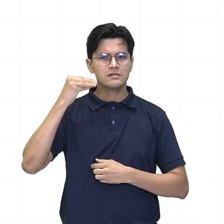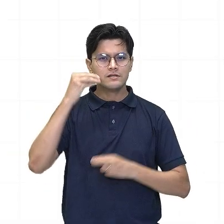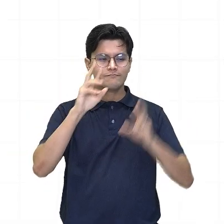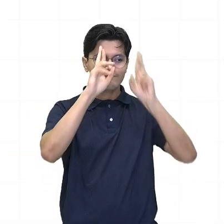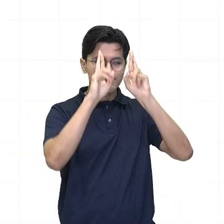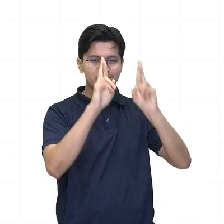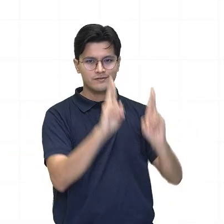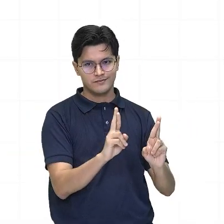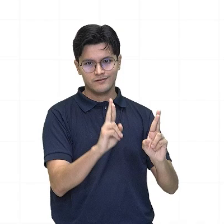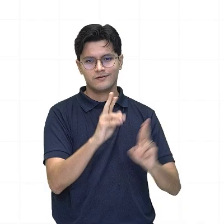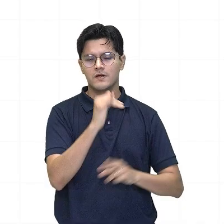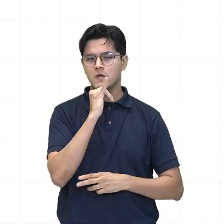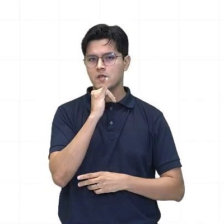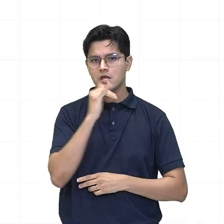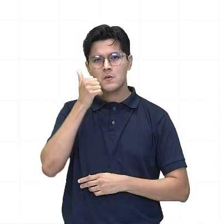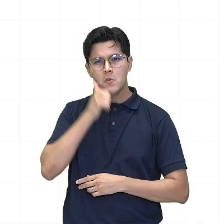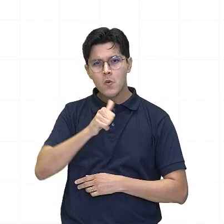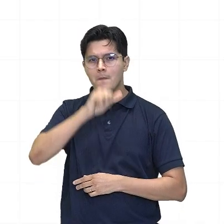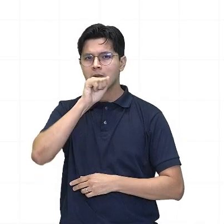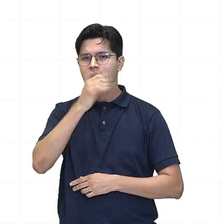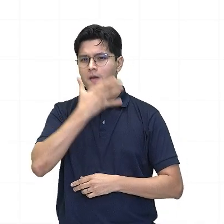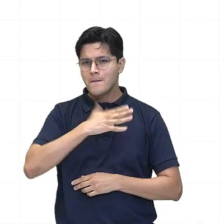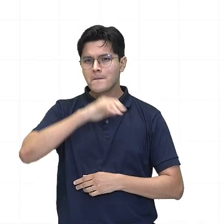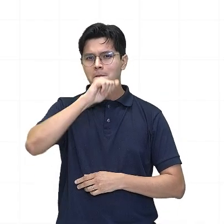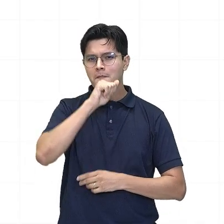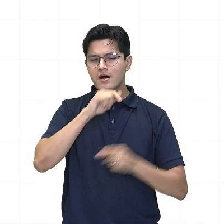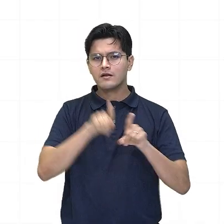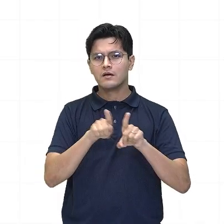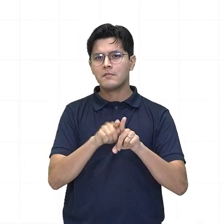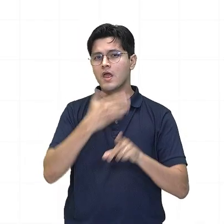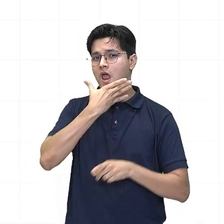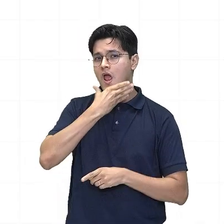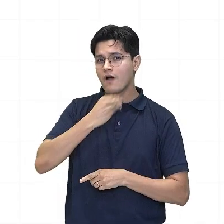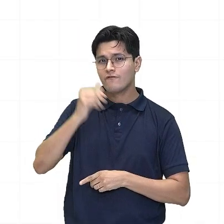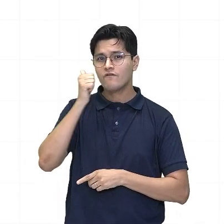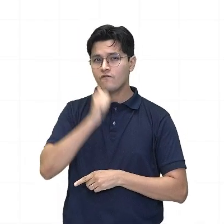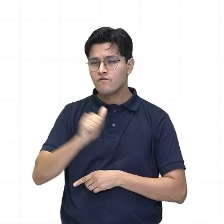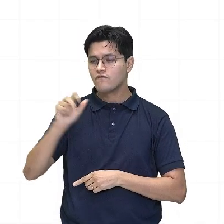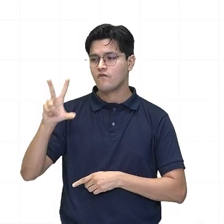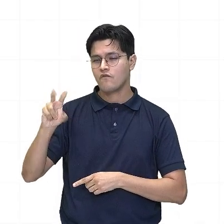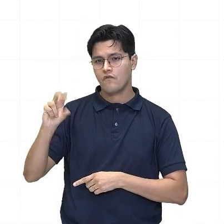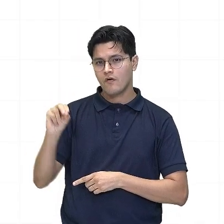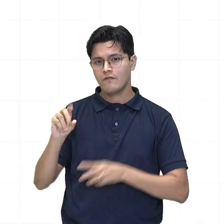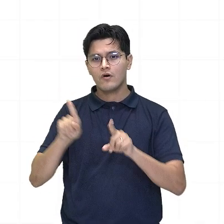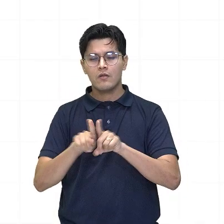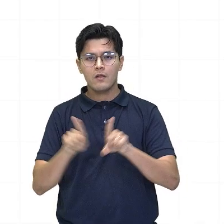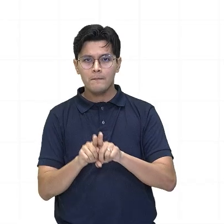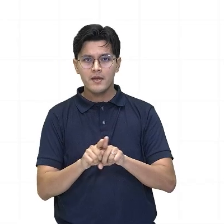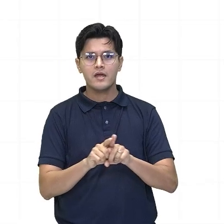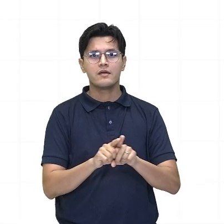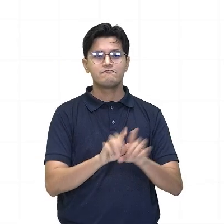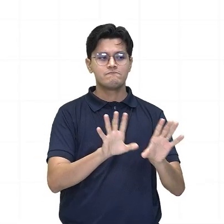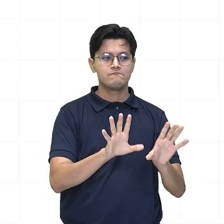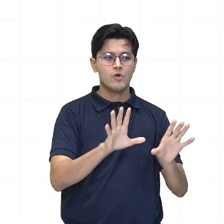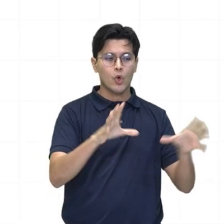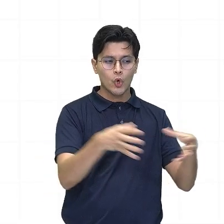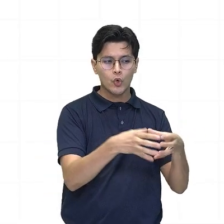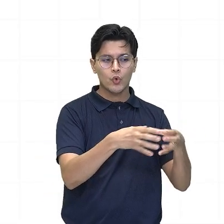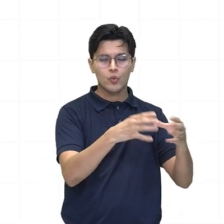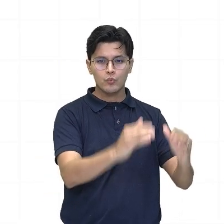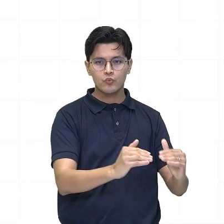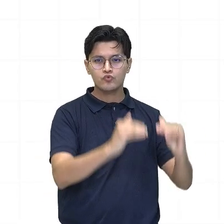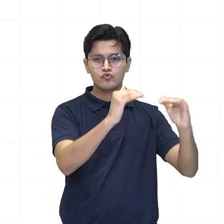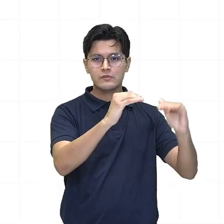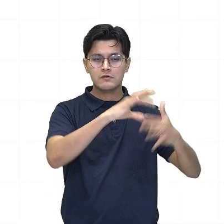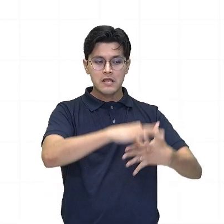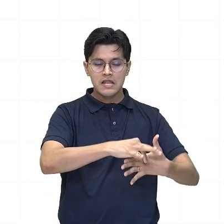avós, aos nossos professores, às lideranças sociais e religiosas, às pessoas que têm mais idade,